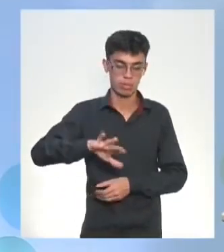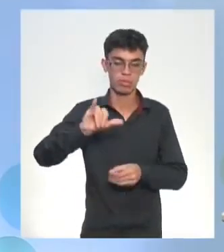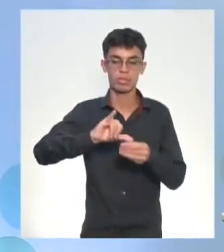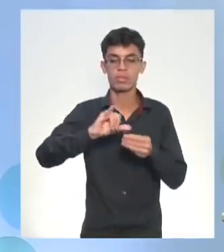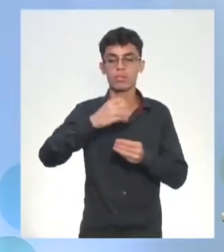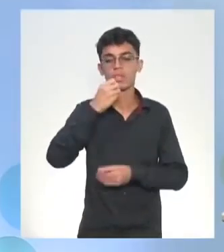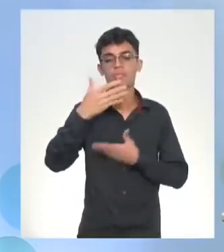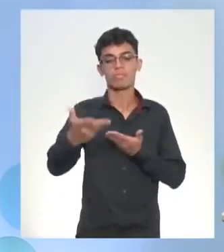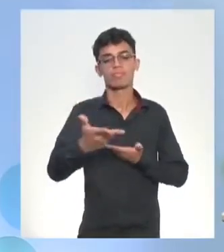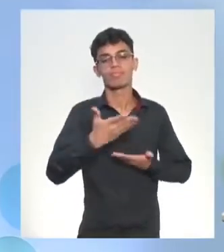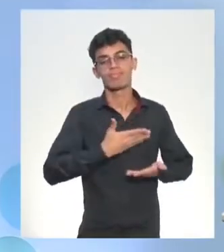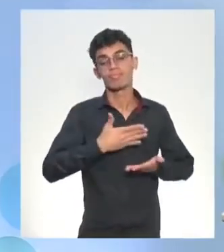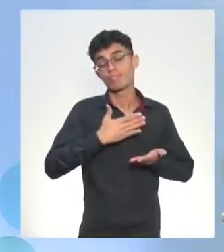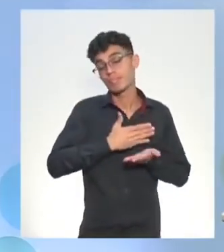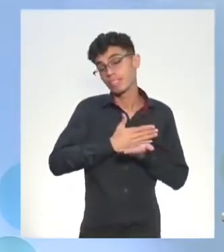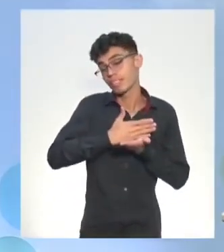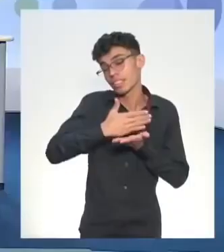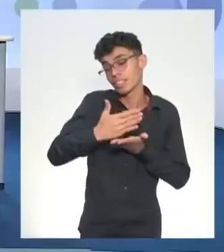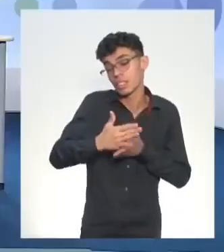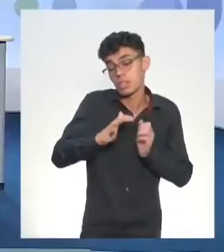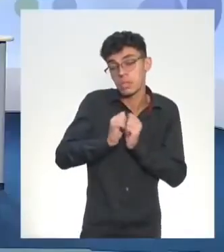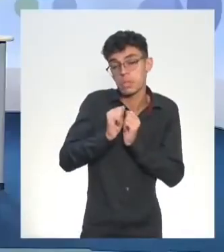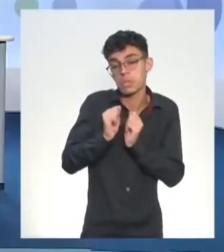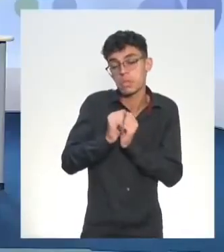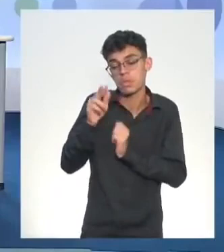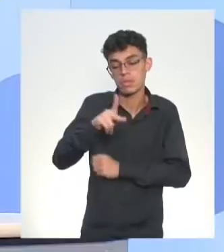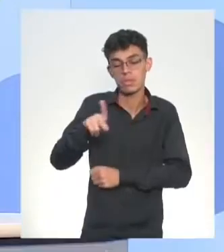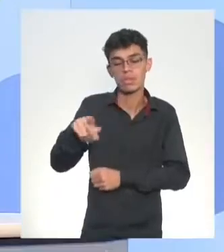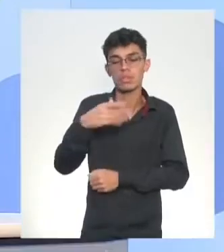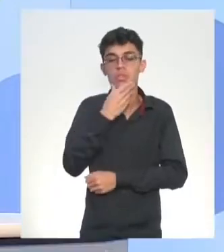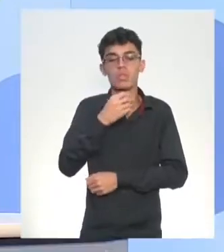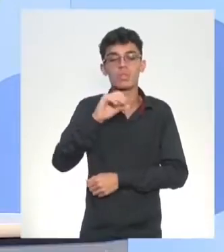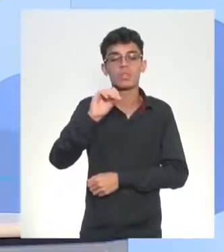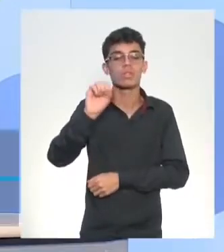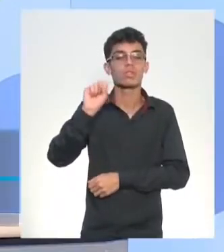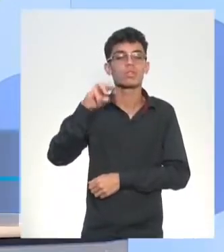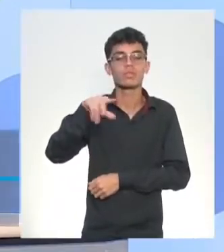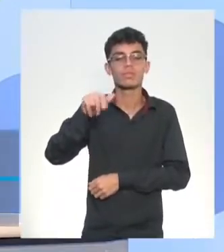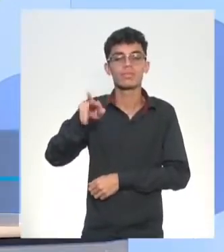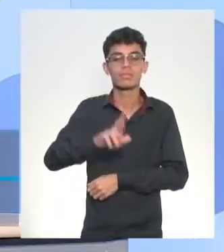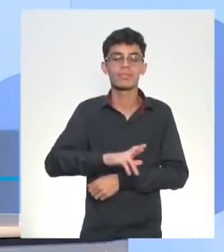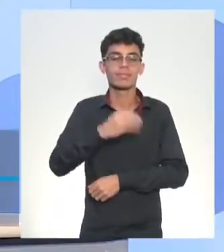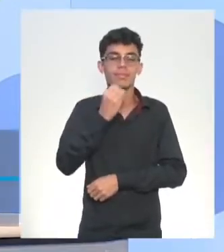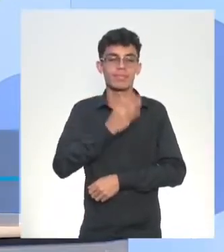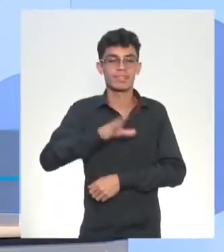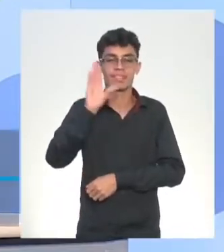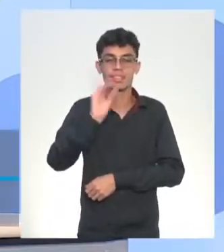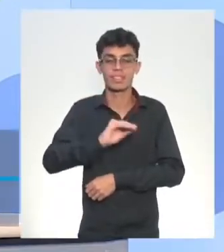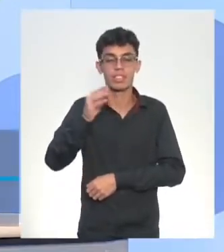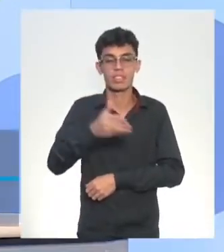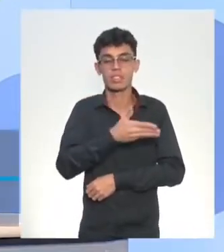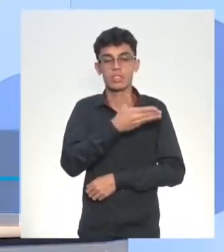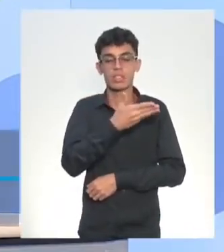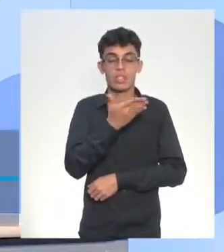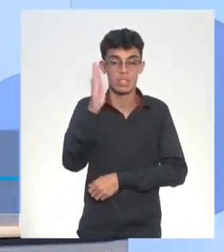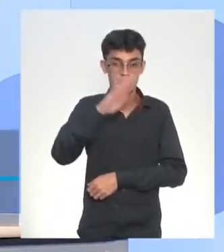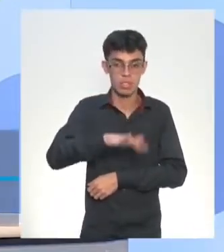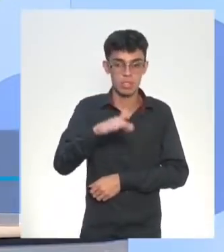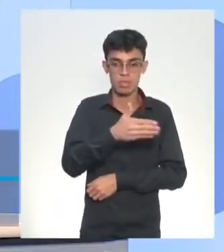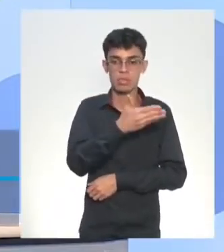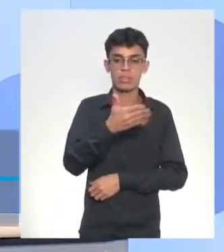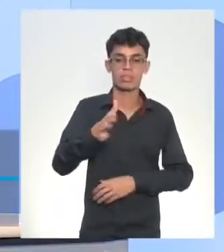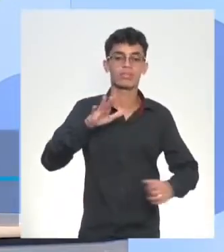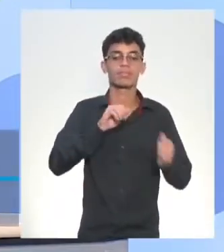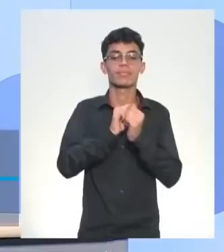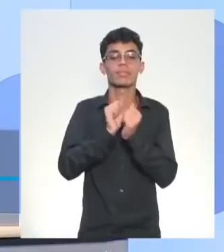aula e para nos acompanhar nós temos hoje o professor Osmar. Boa tarde, Osmar. Boa tarde, Viviane. Muito boa tarde a todos que nos acompanham para mais uma aula de matemática aqui pelo Centro de Mídias